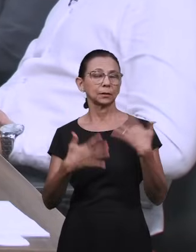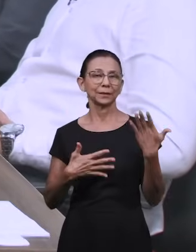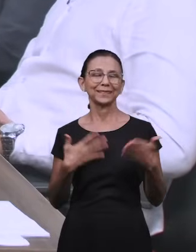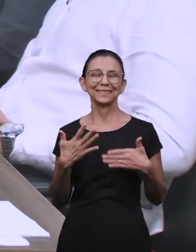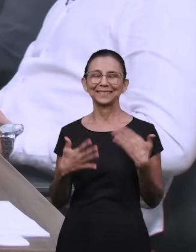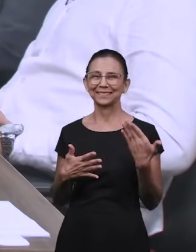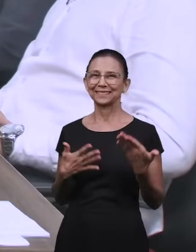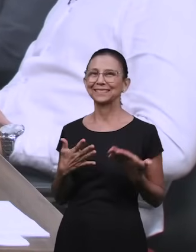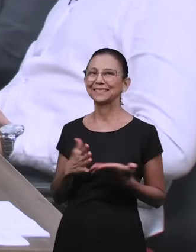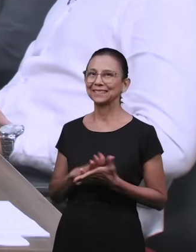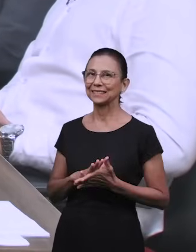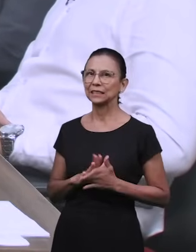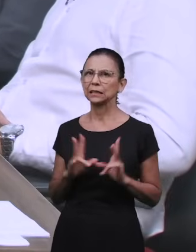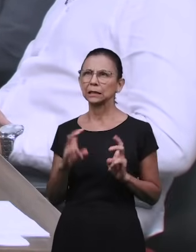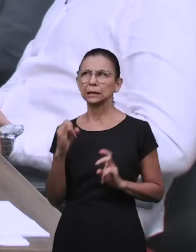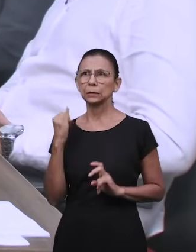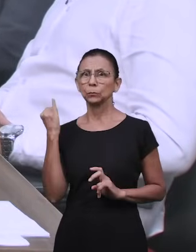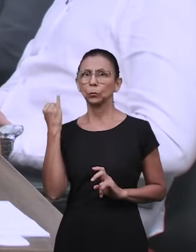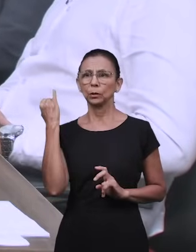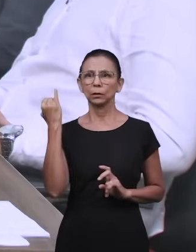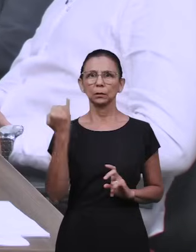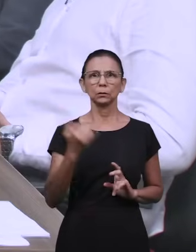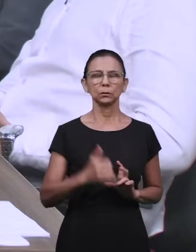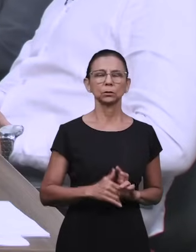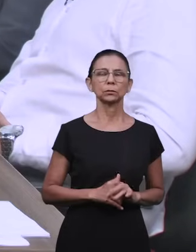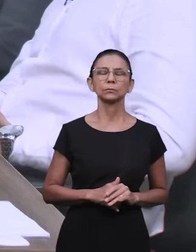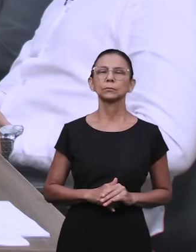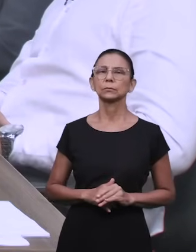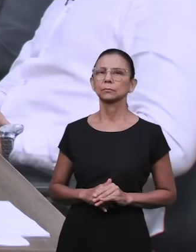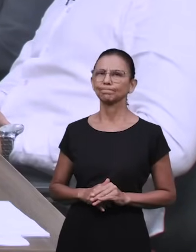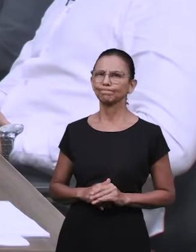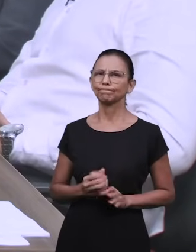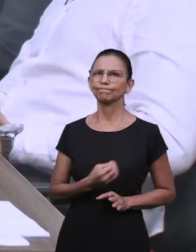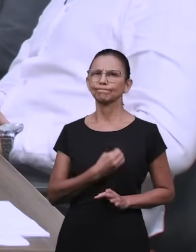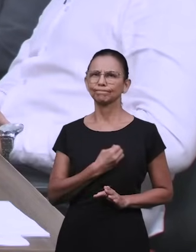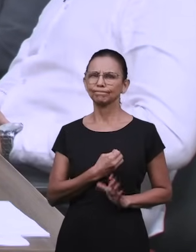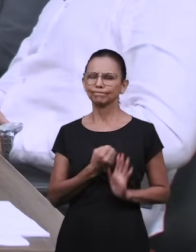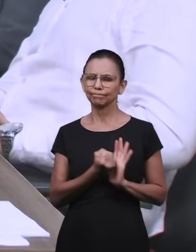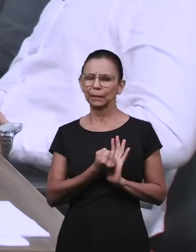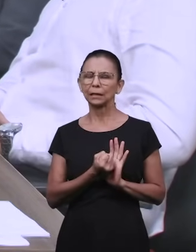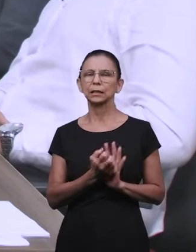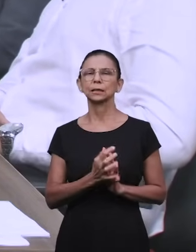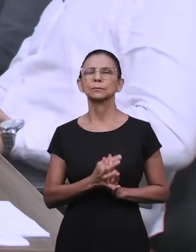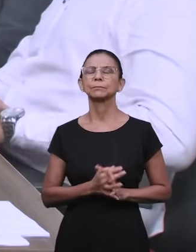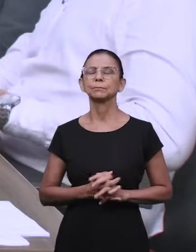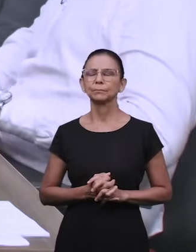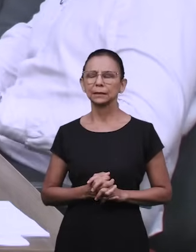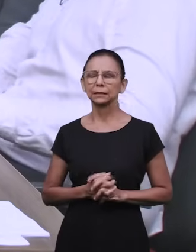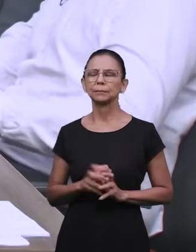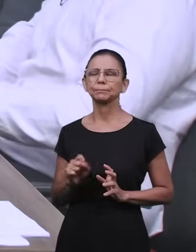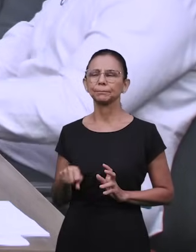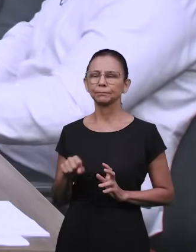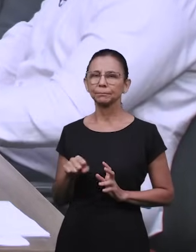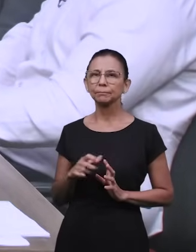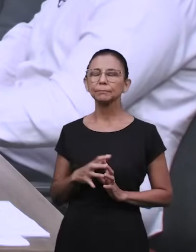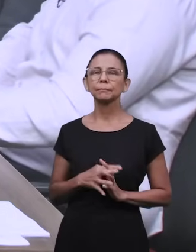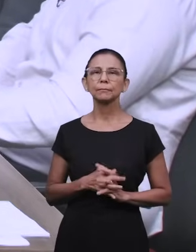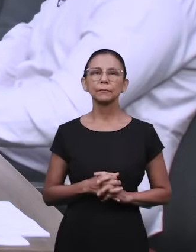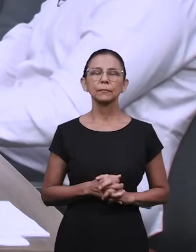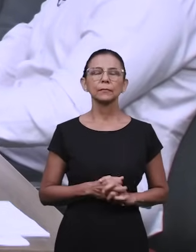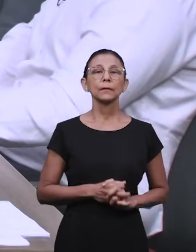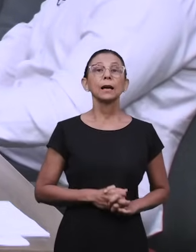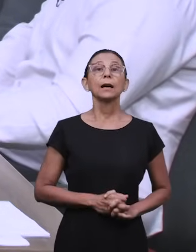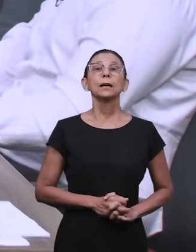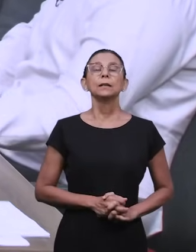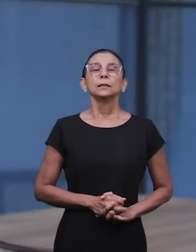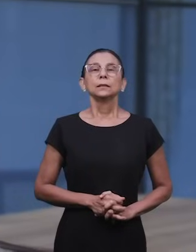Grande alegria, tema de suma importância, né? Verdade. E que marca as nossas vidas. Sim, marca muito as nossas